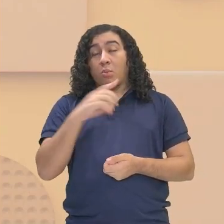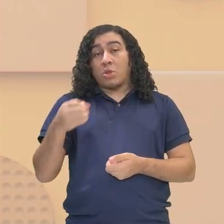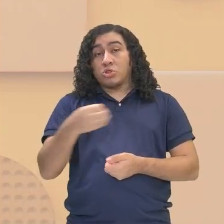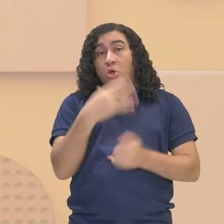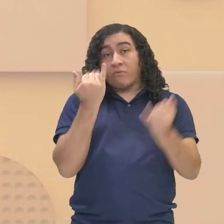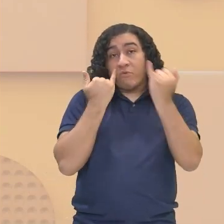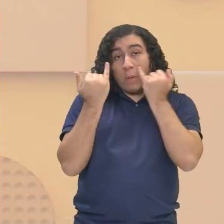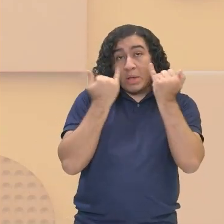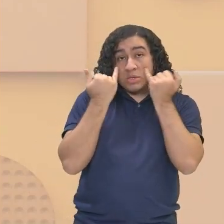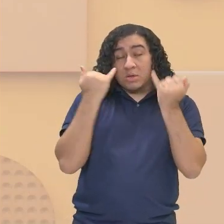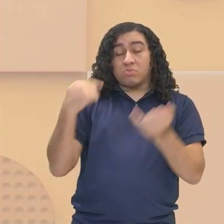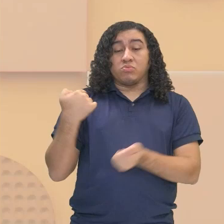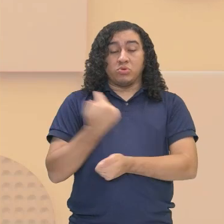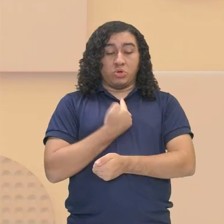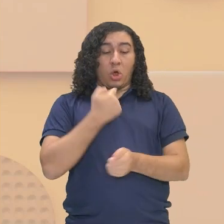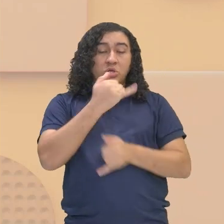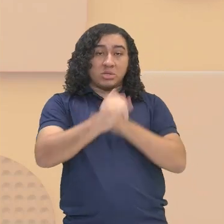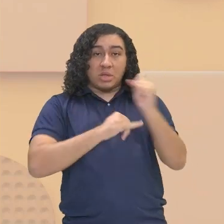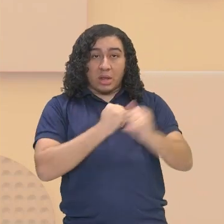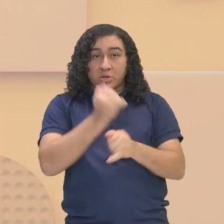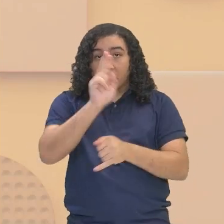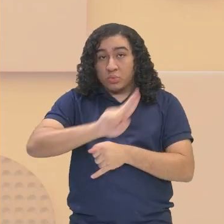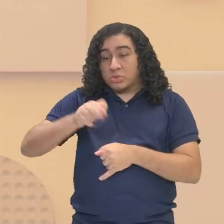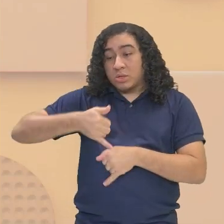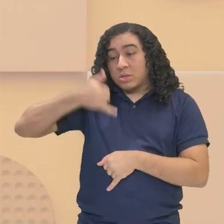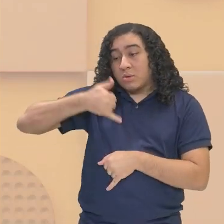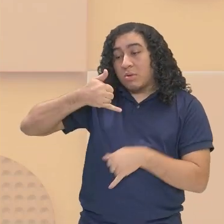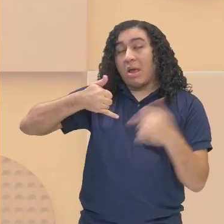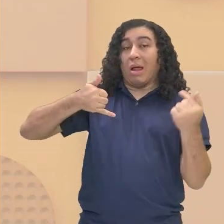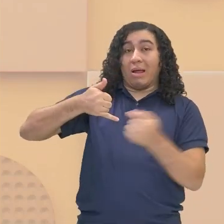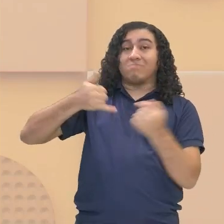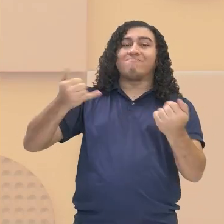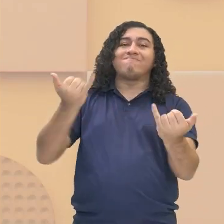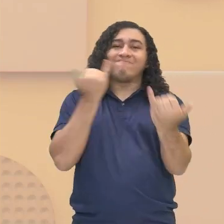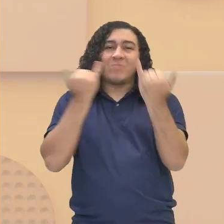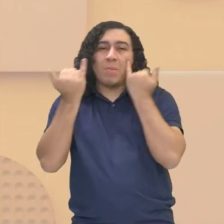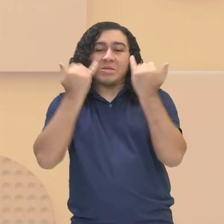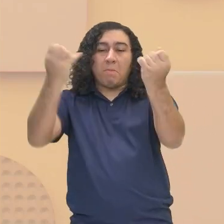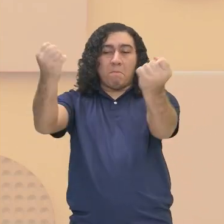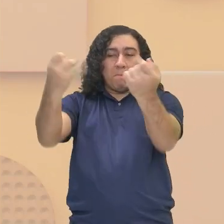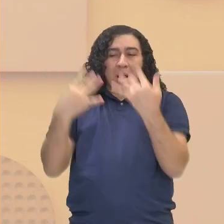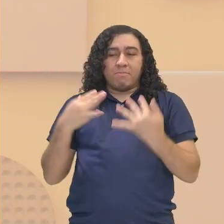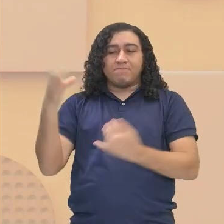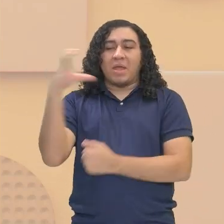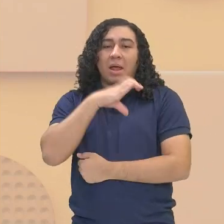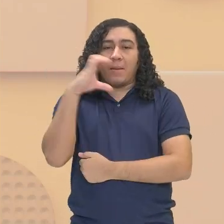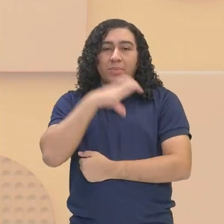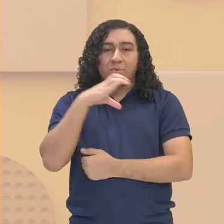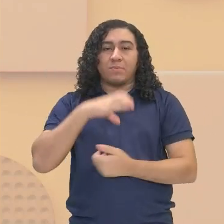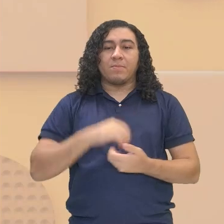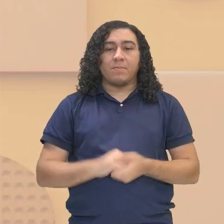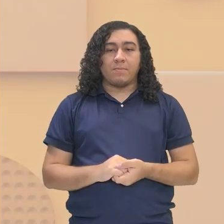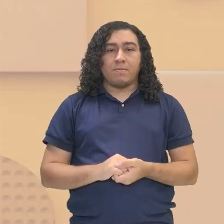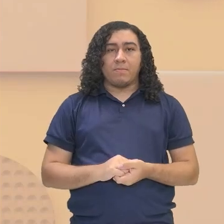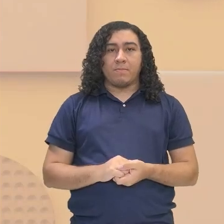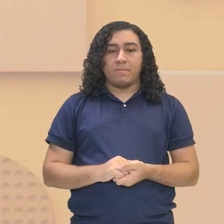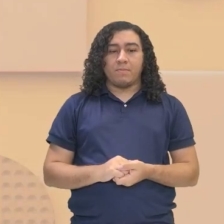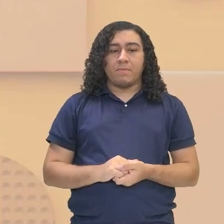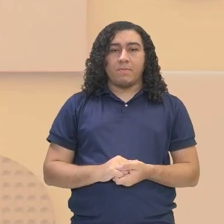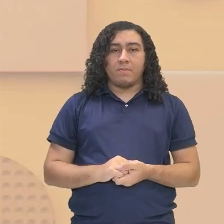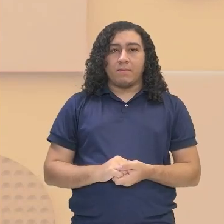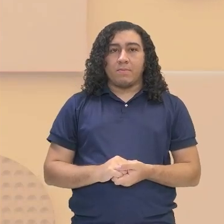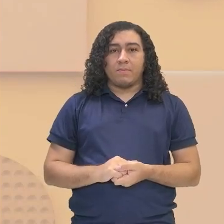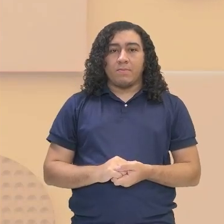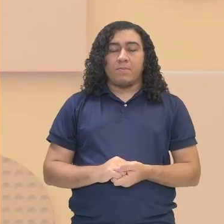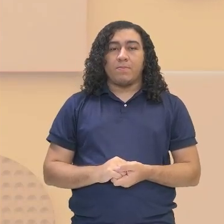Então, tudo que acontece, então, teoricamente, esse tempo presente, ele chega com muitas opções, né? Para a